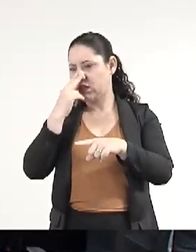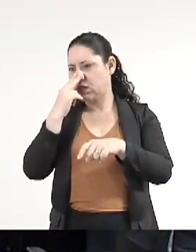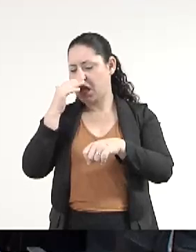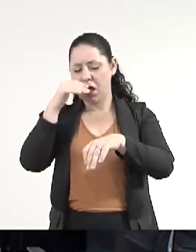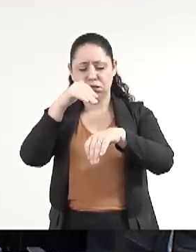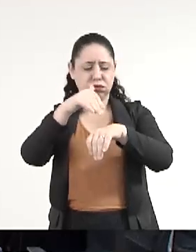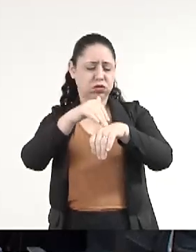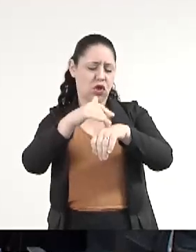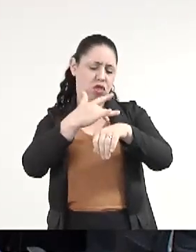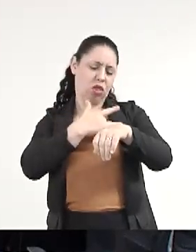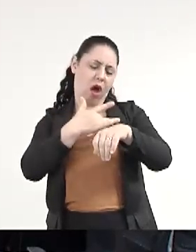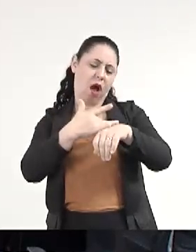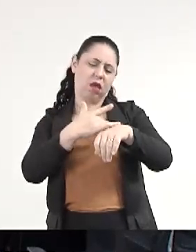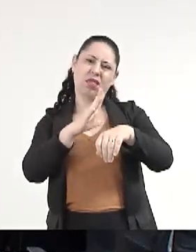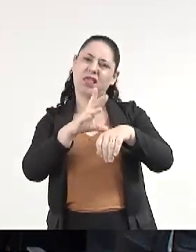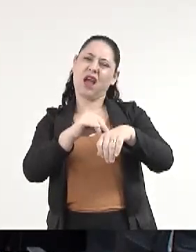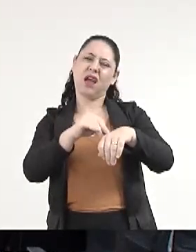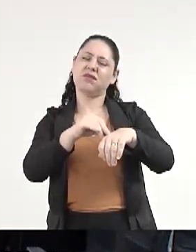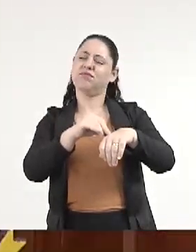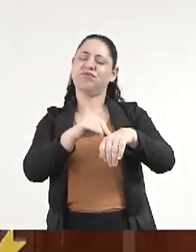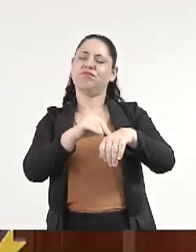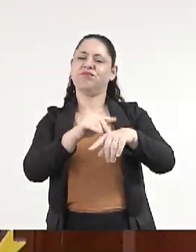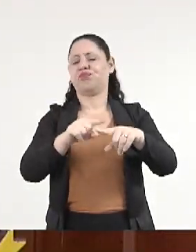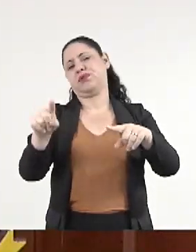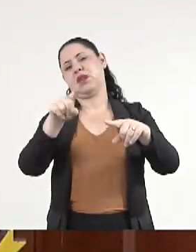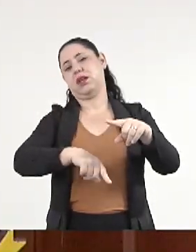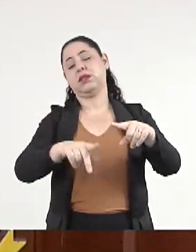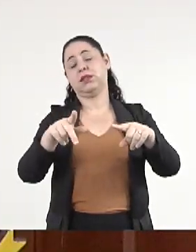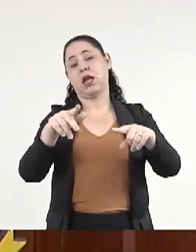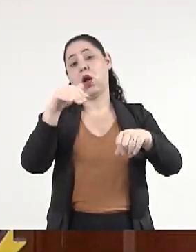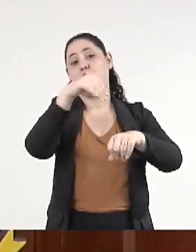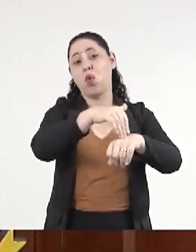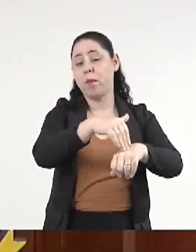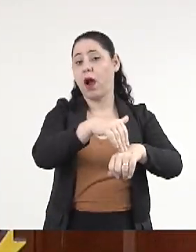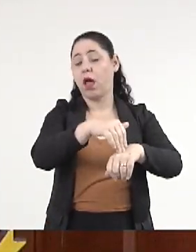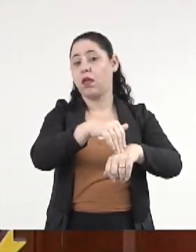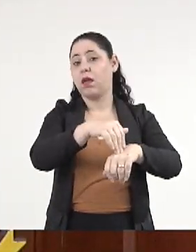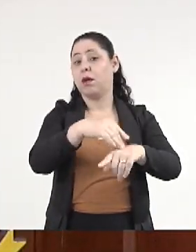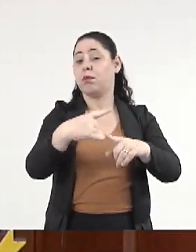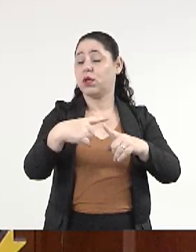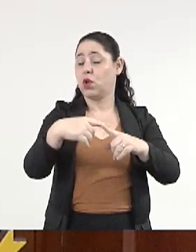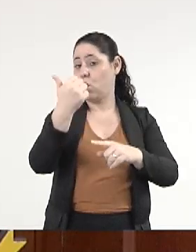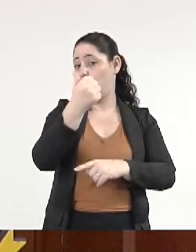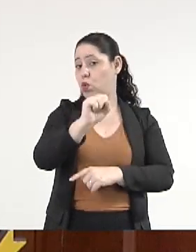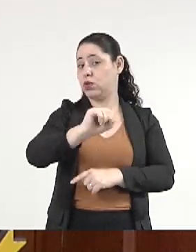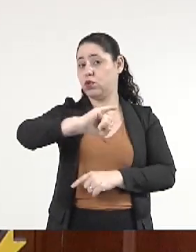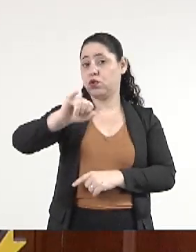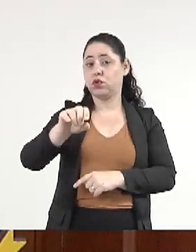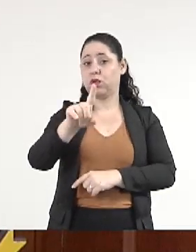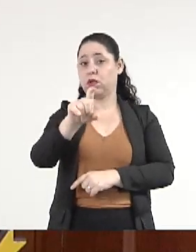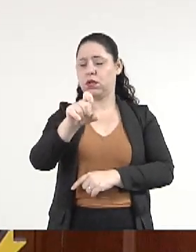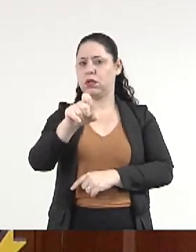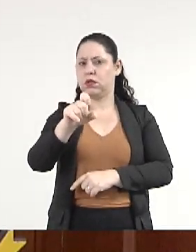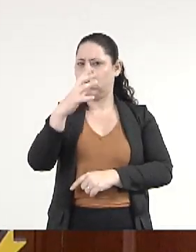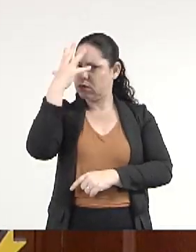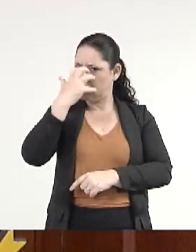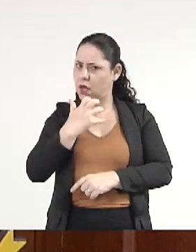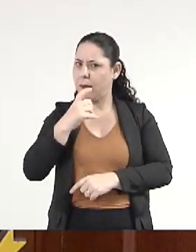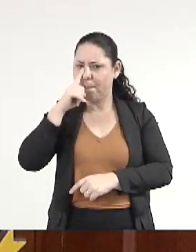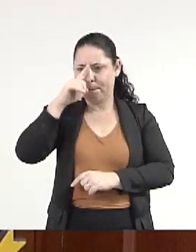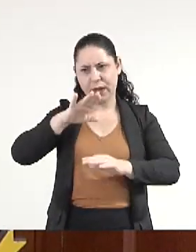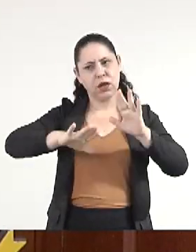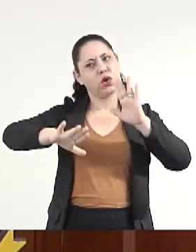os golpistas. E o que aconteceu em 8 de janeiro foi muito sério, foi extremamente perigoso